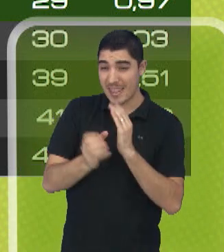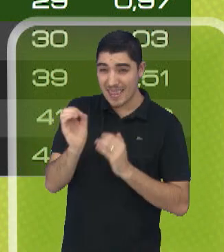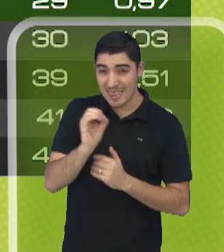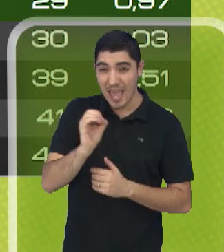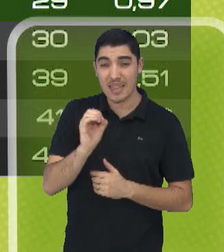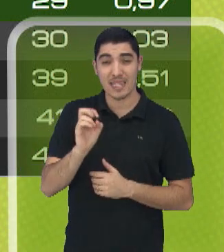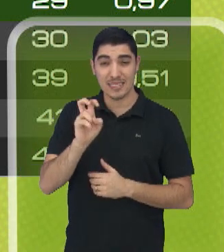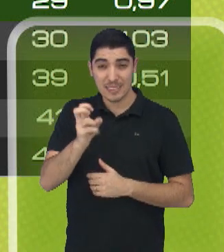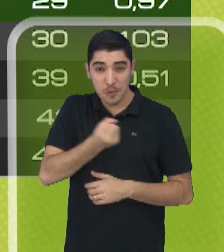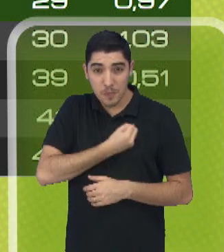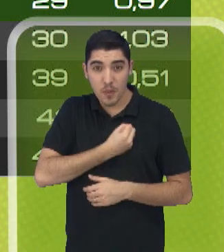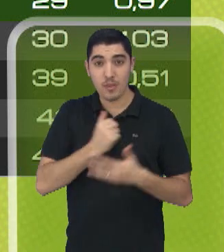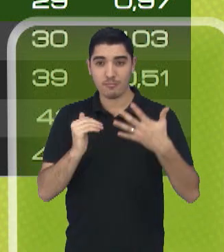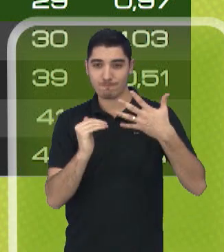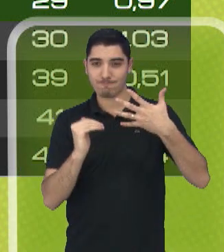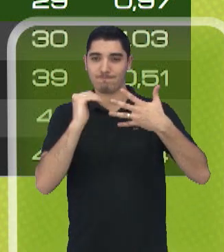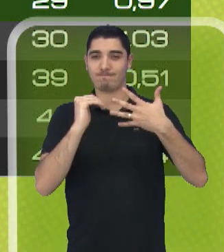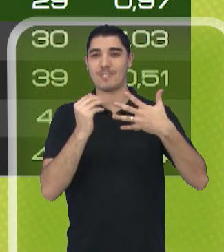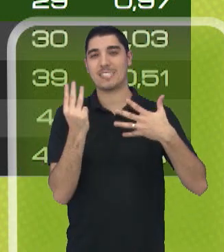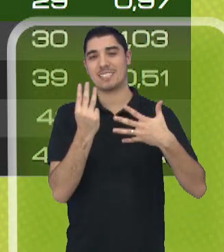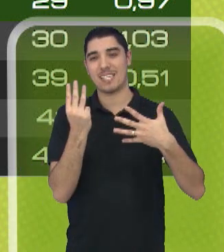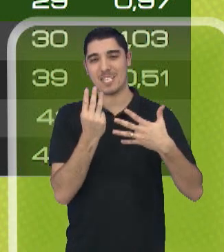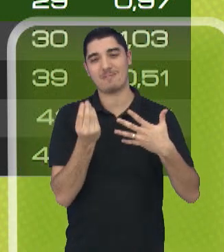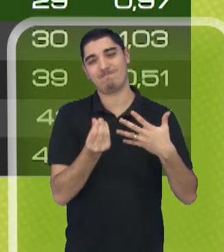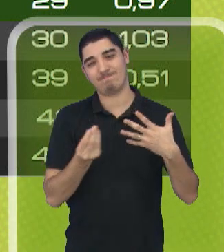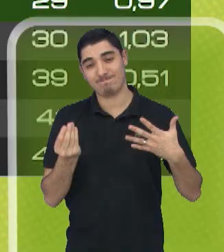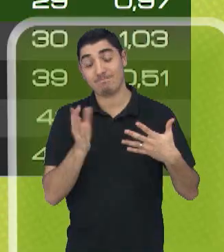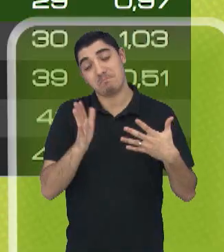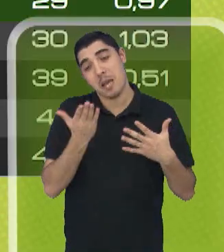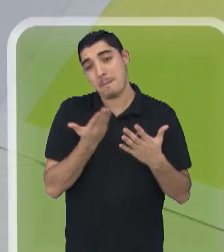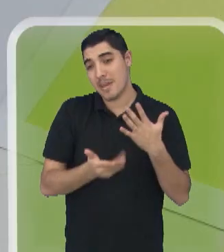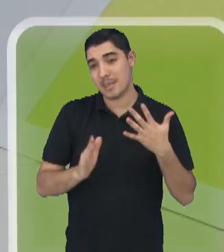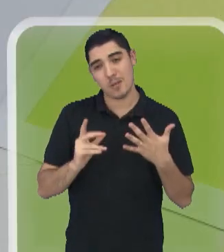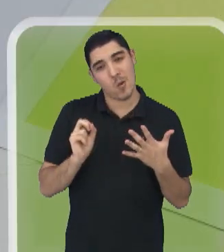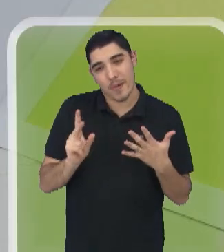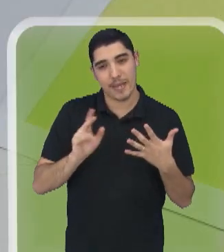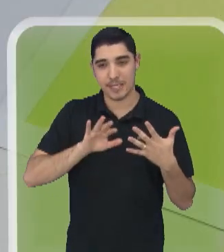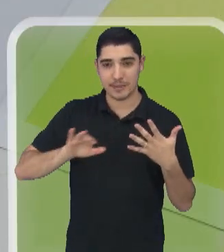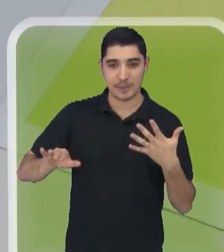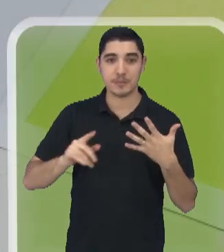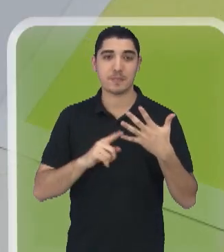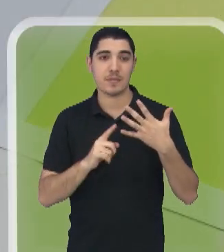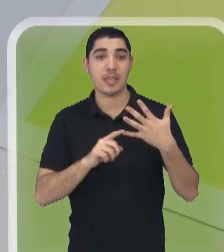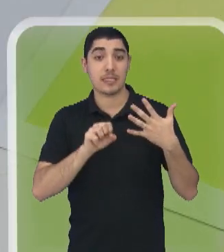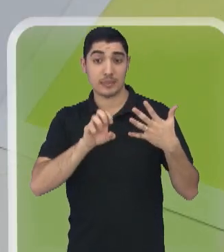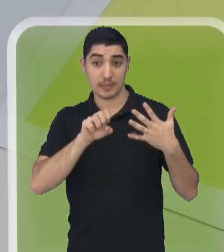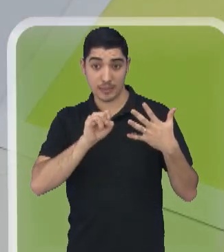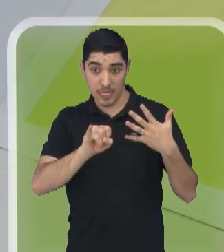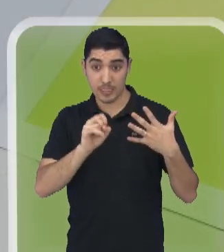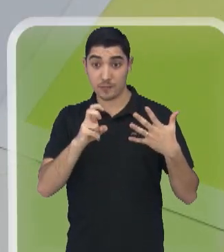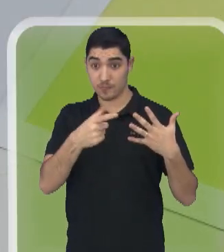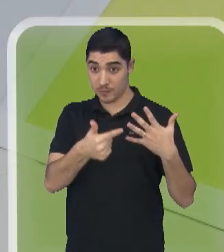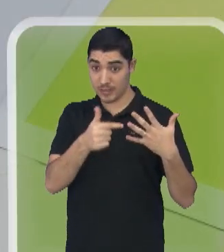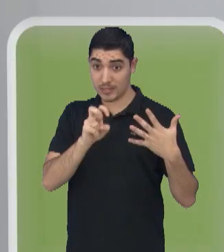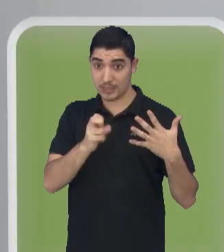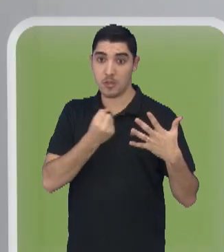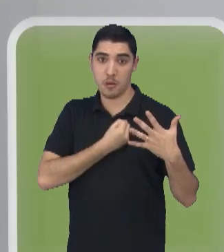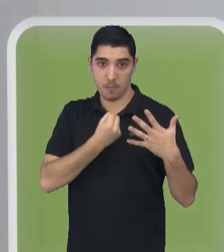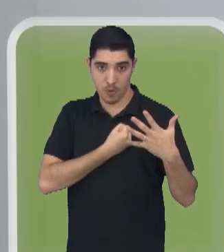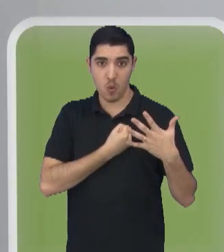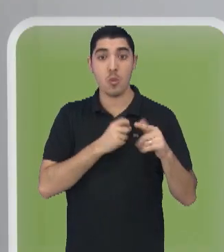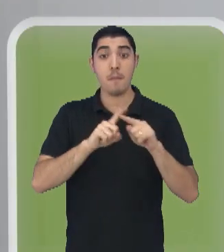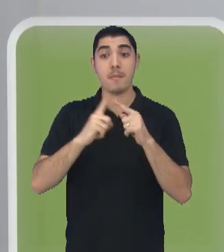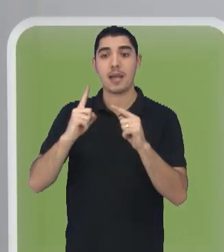ó, estaria aqui, ó, terceiro lugar, no lugar do Minas, mas são coisas da vida. SESI, 25, as duas equipes têm a mesma pontuação, mas nos critérios